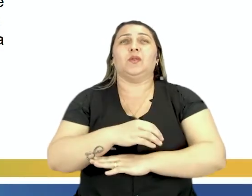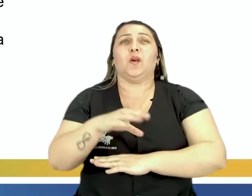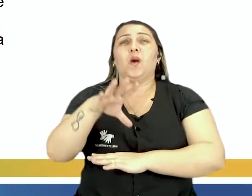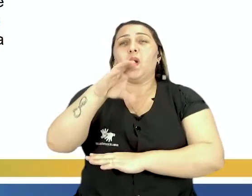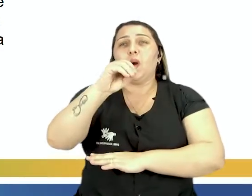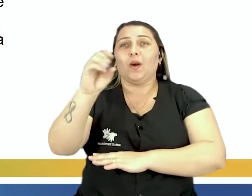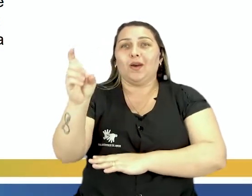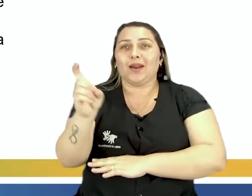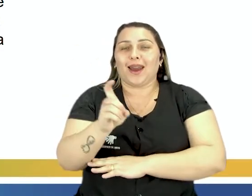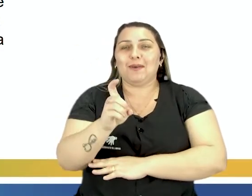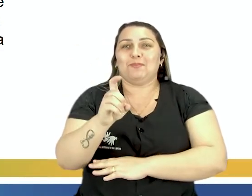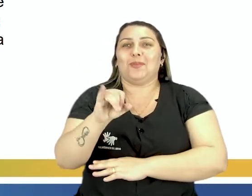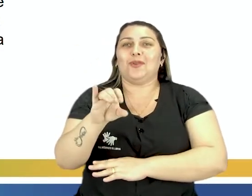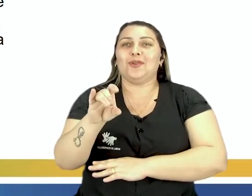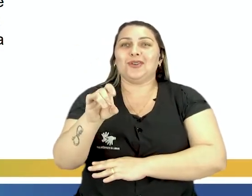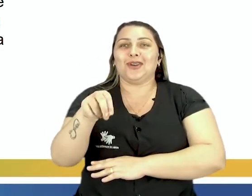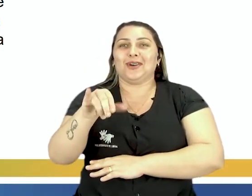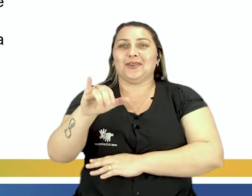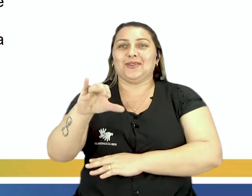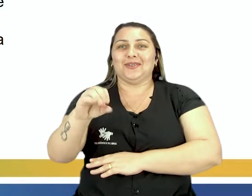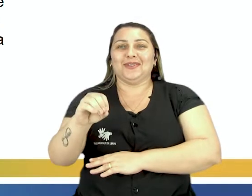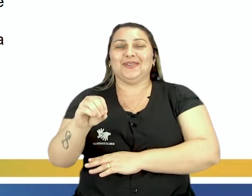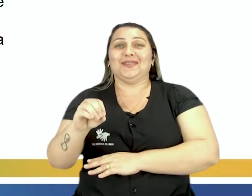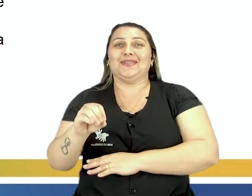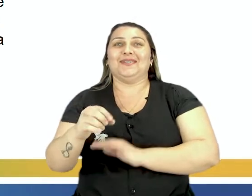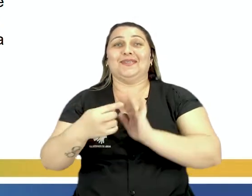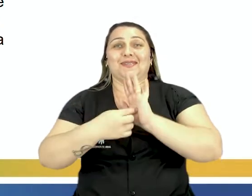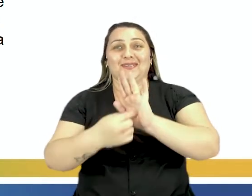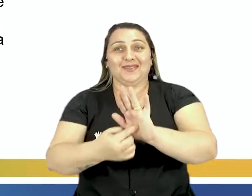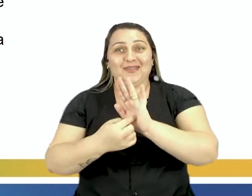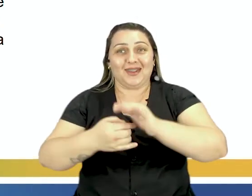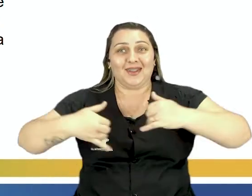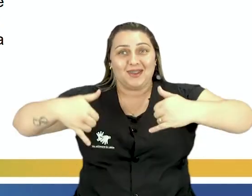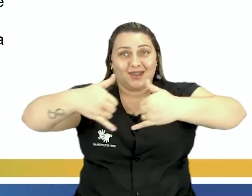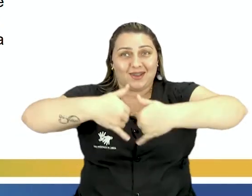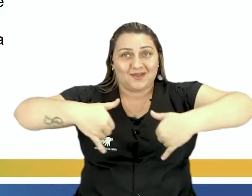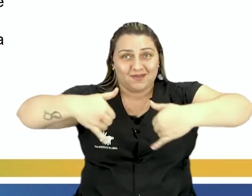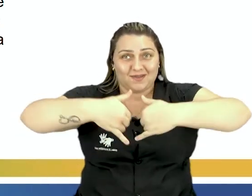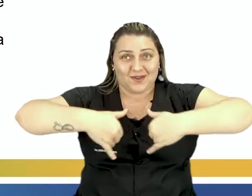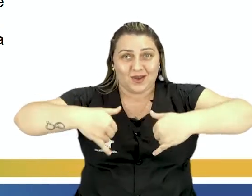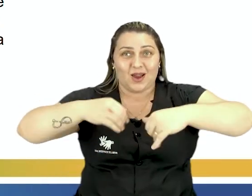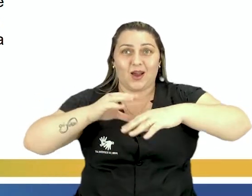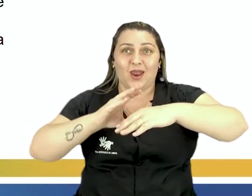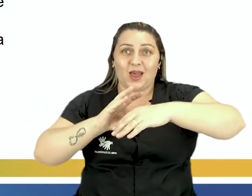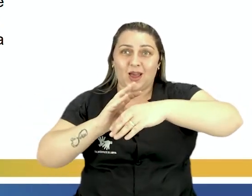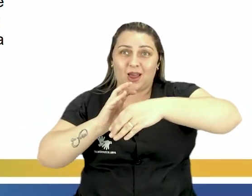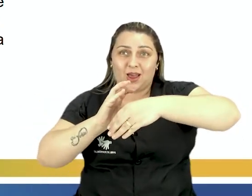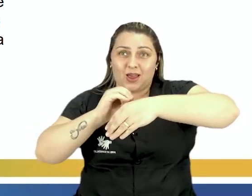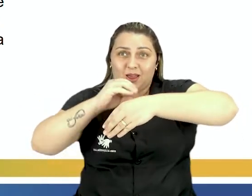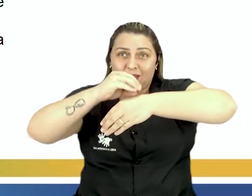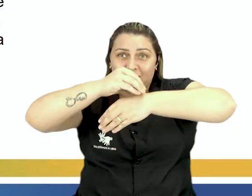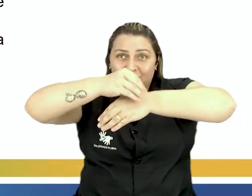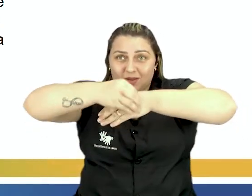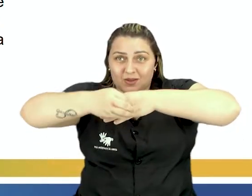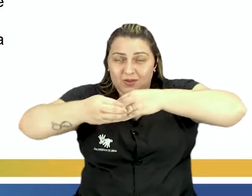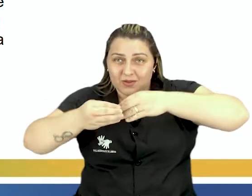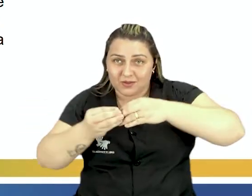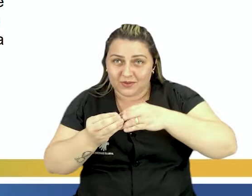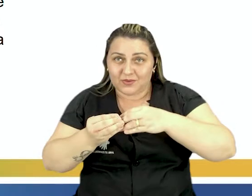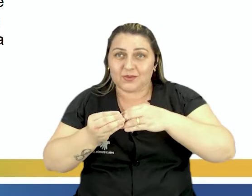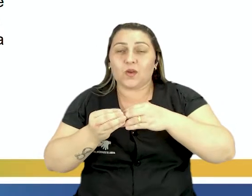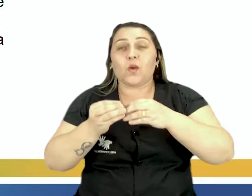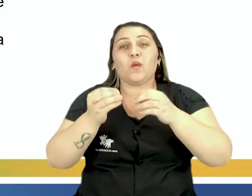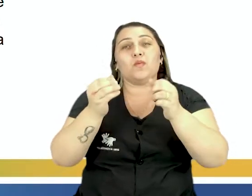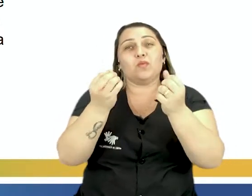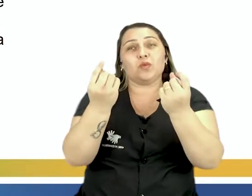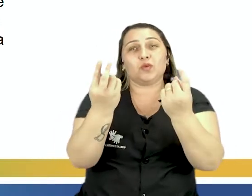oxigênio ele é obrigatório aparecer nessa fórmula molecular. Então, os óxidos são formados pela combinação do